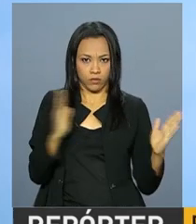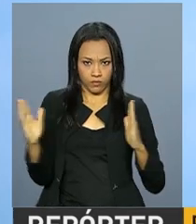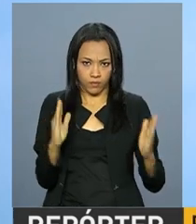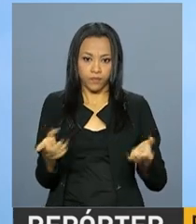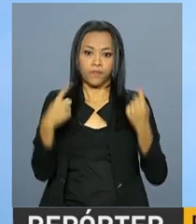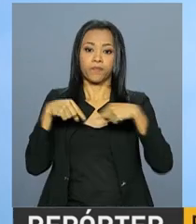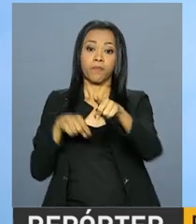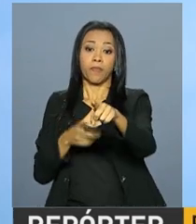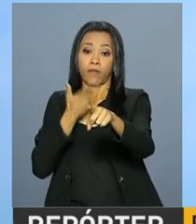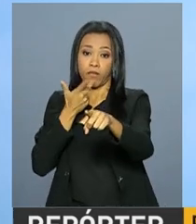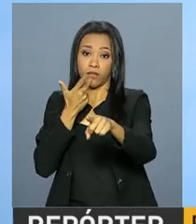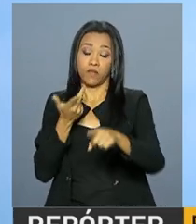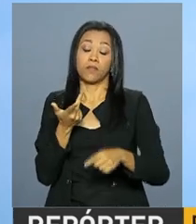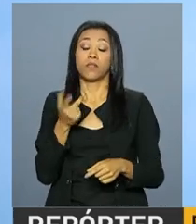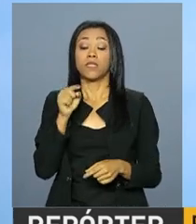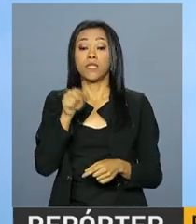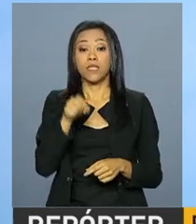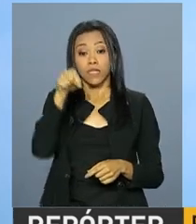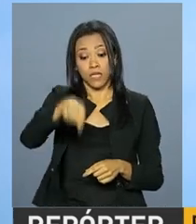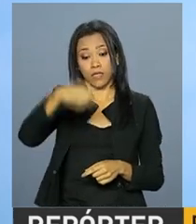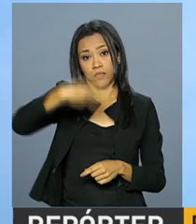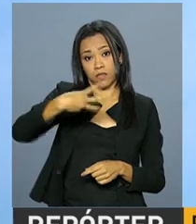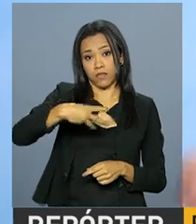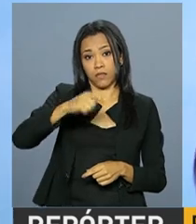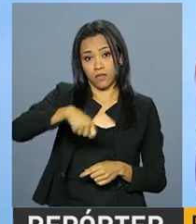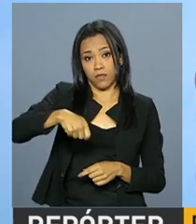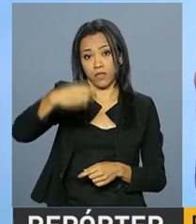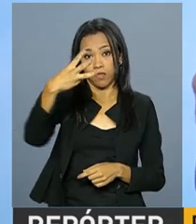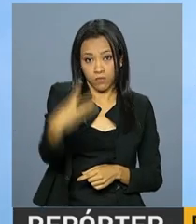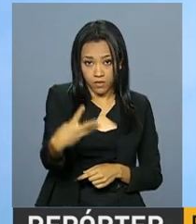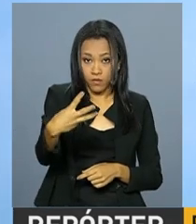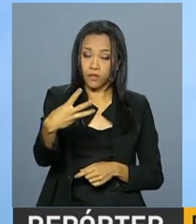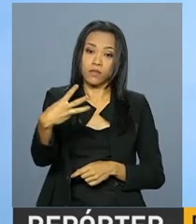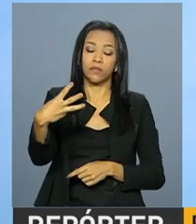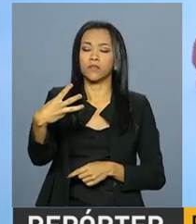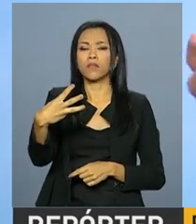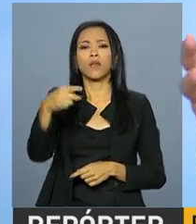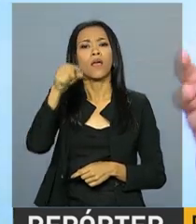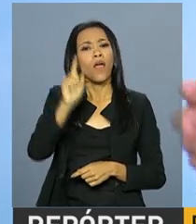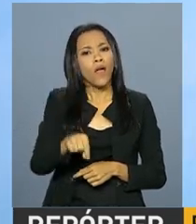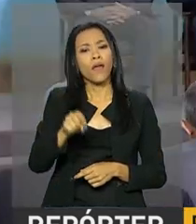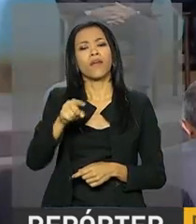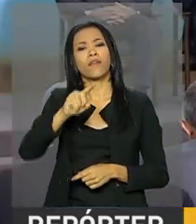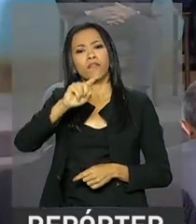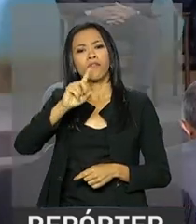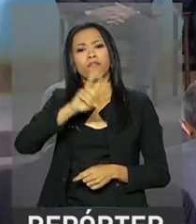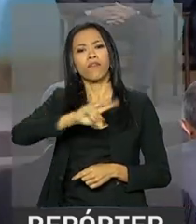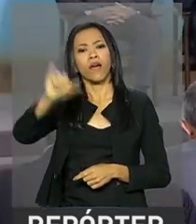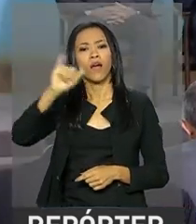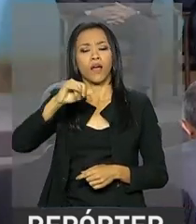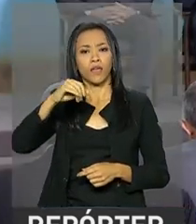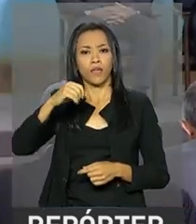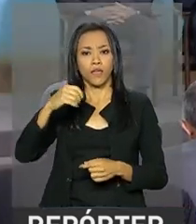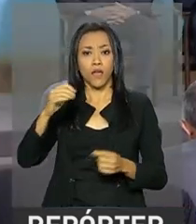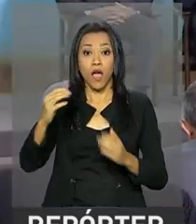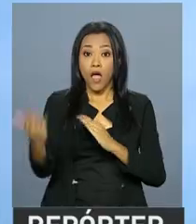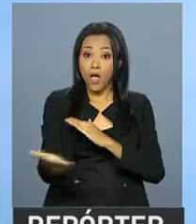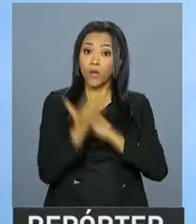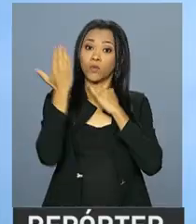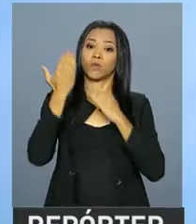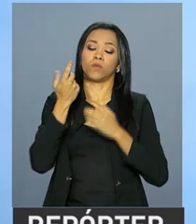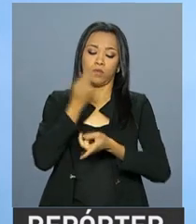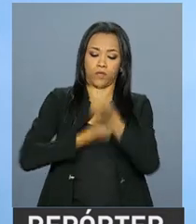eh apareceu agora nesse trimestre como o grande salvador, literalmente da lavoura, da